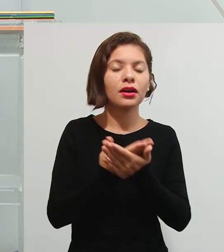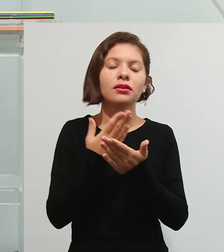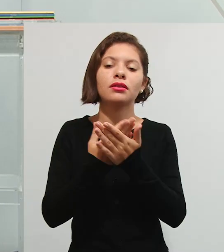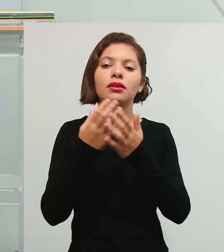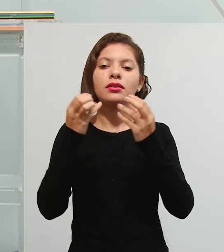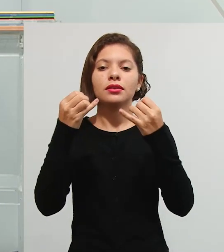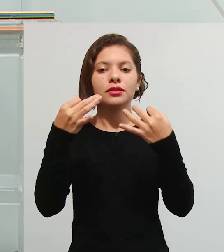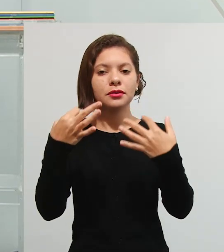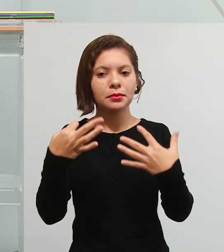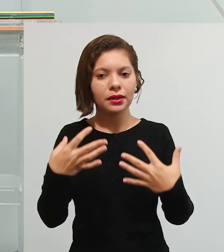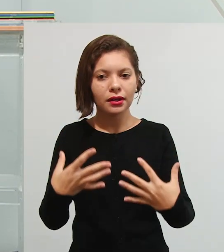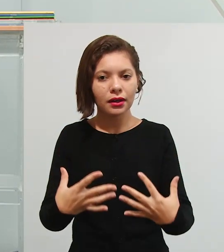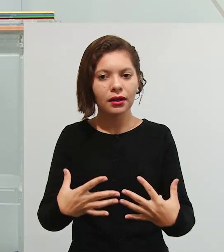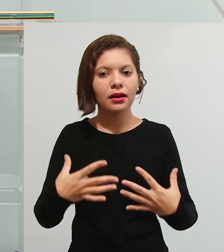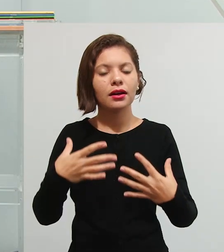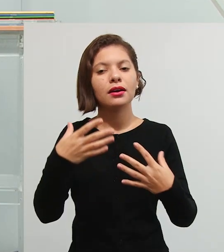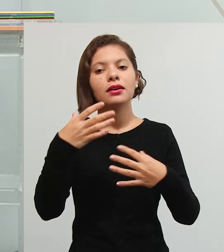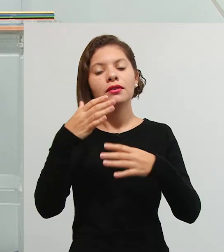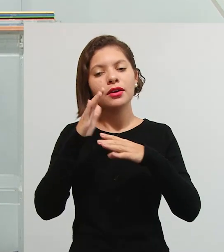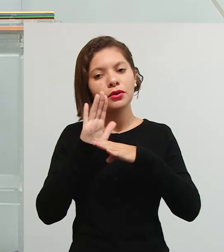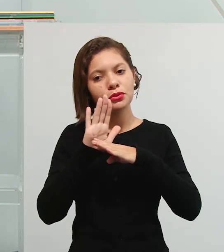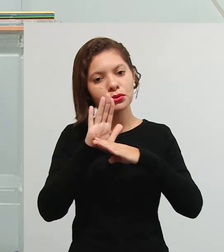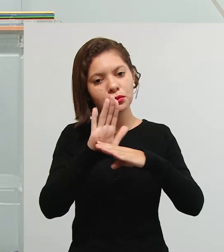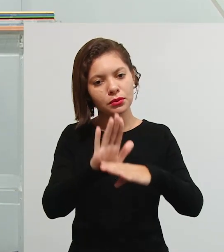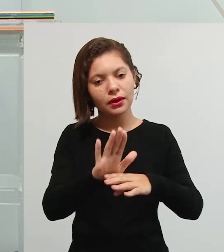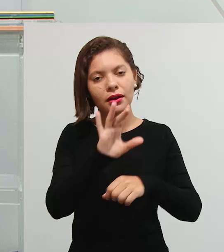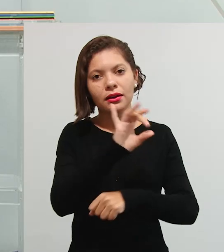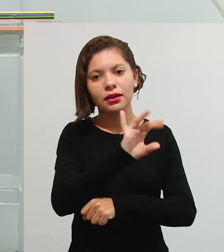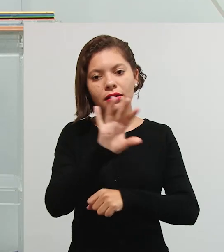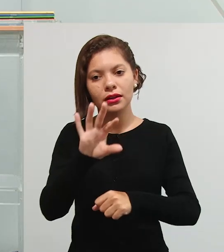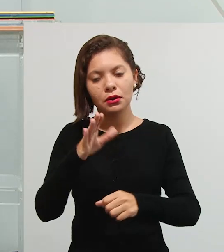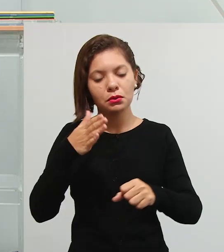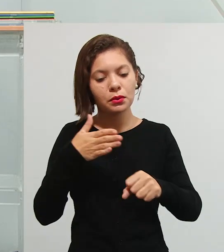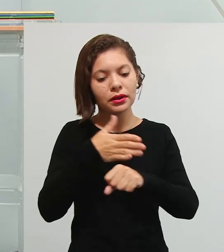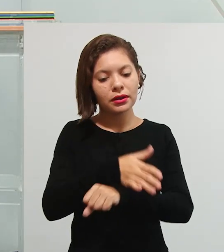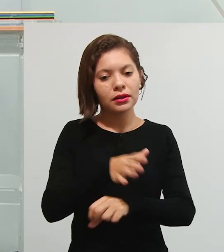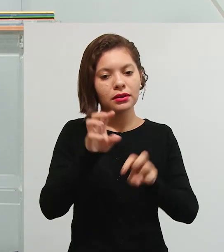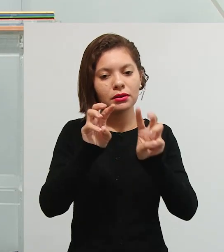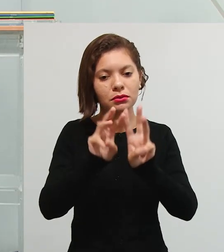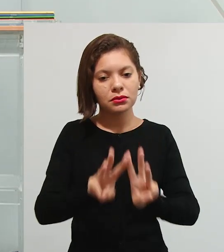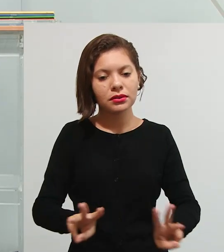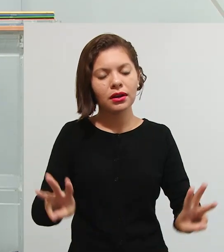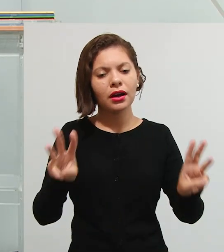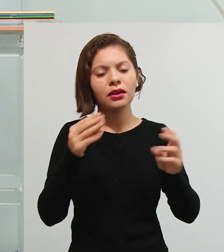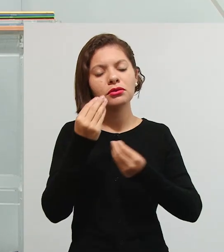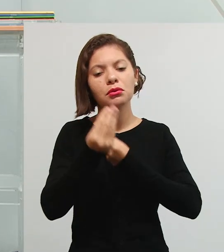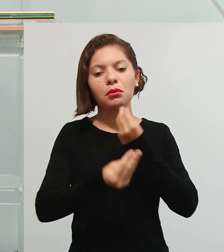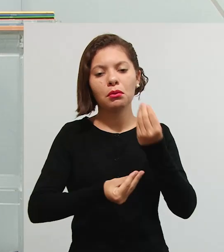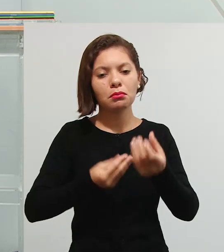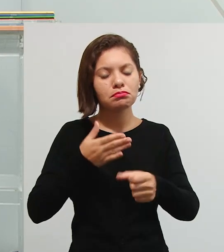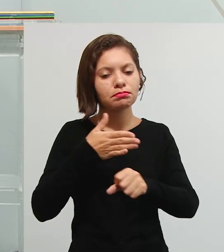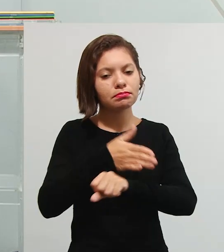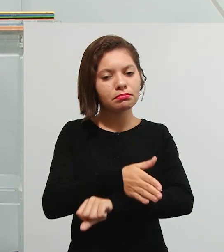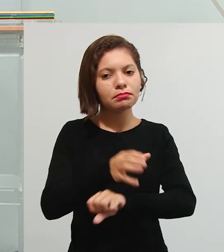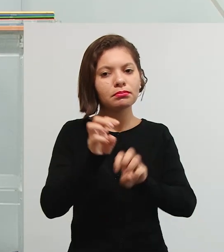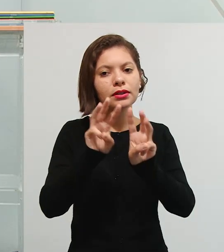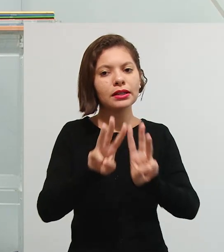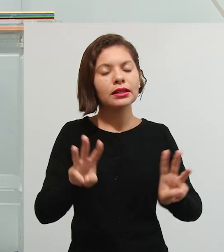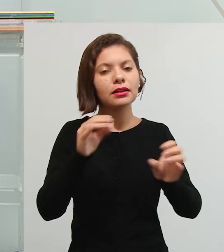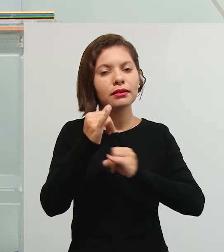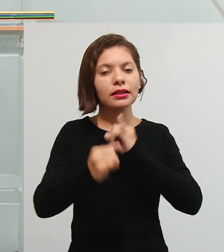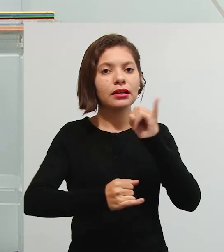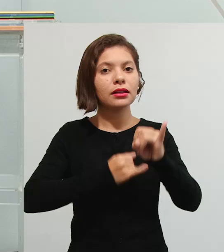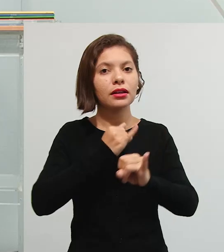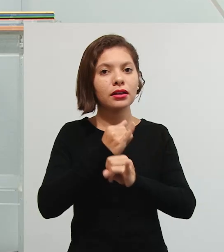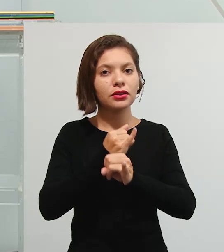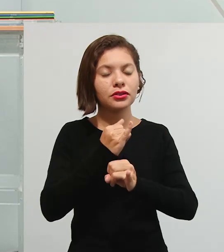síncronas, né, porque são procedimentos que é necessário que cada um acesse, verifique como que acessa o sistema. Geralmente é